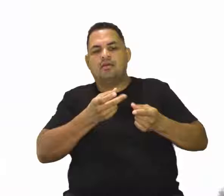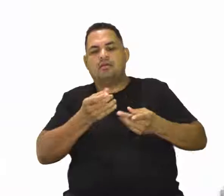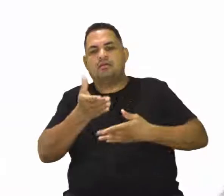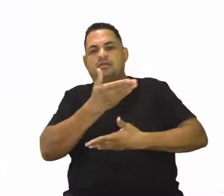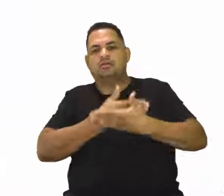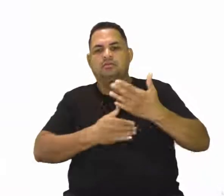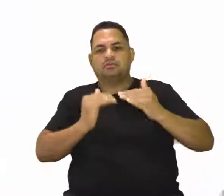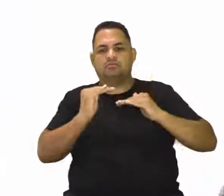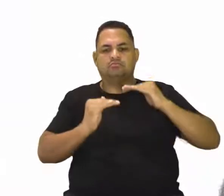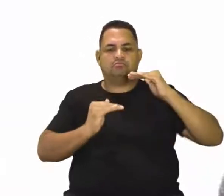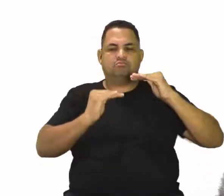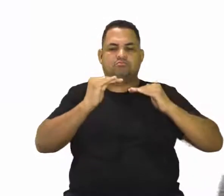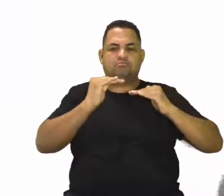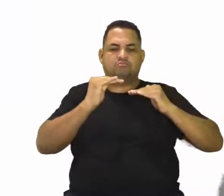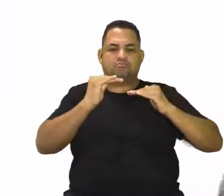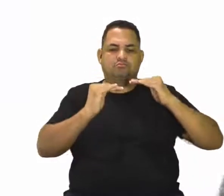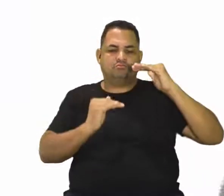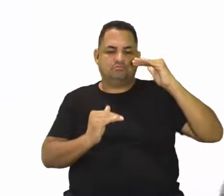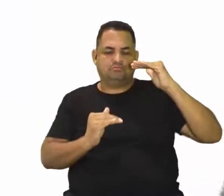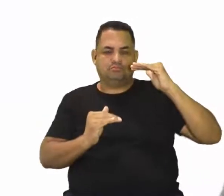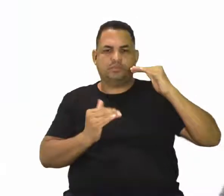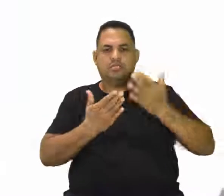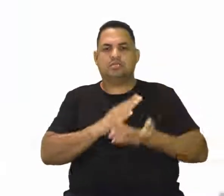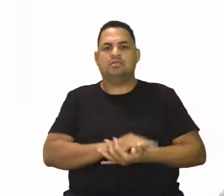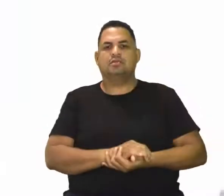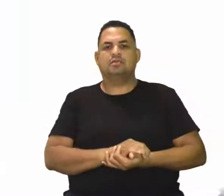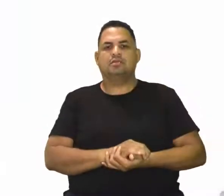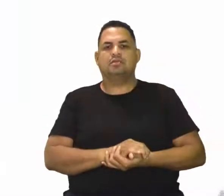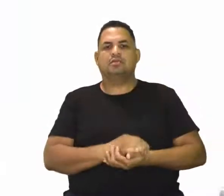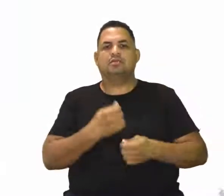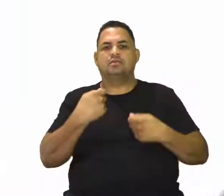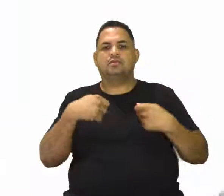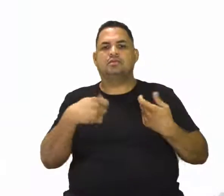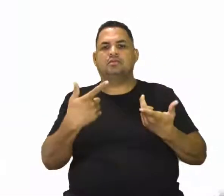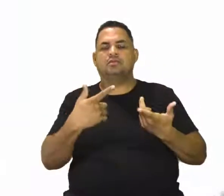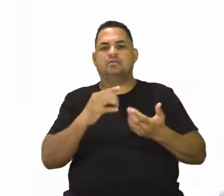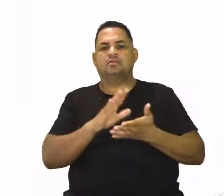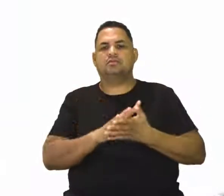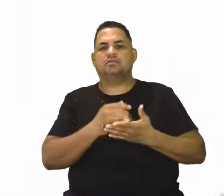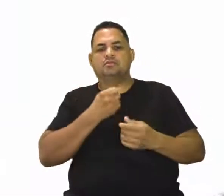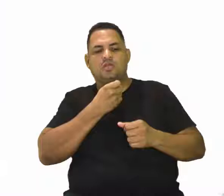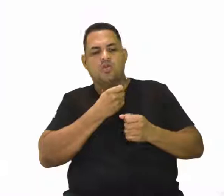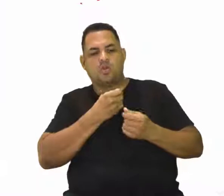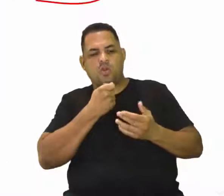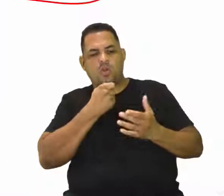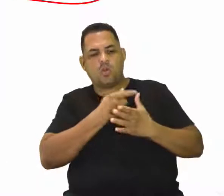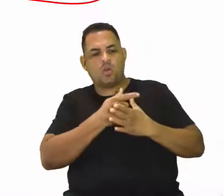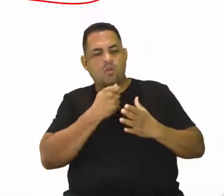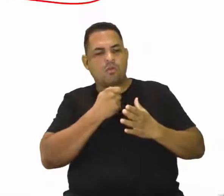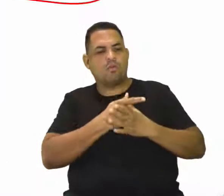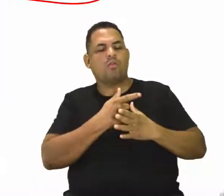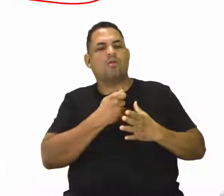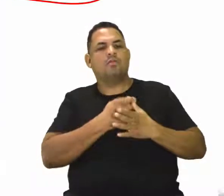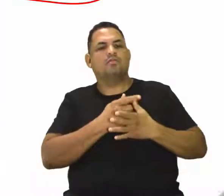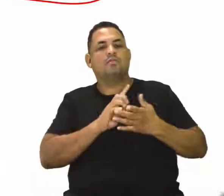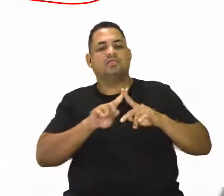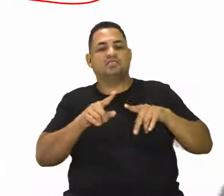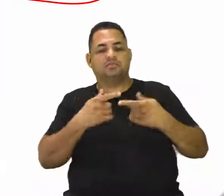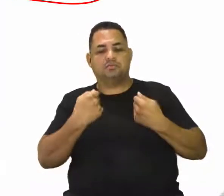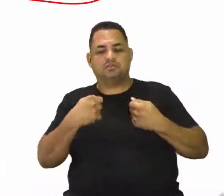muito para baixo, nem muito para cima. Ou seja, eu tenho que comprar produto, como também eu tenho que vender